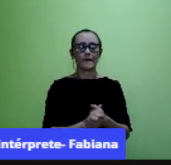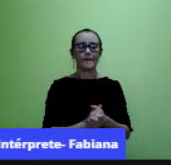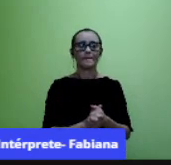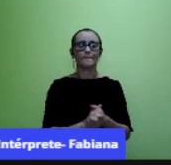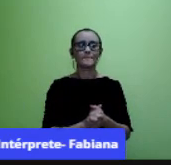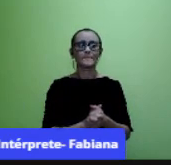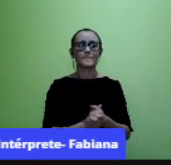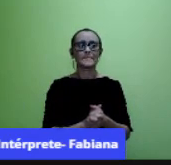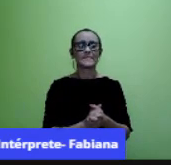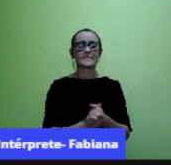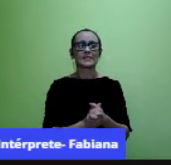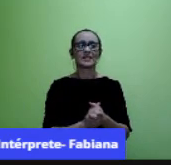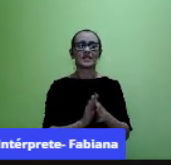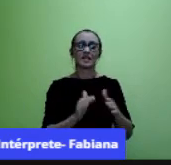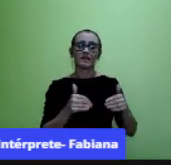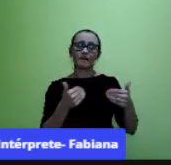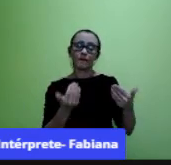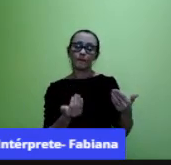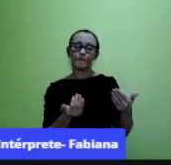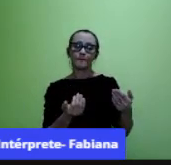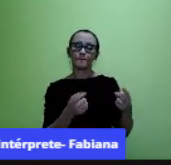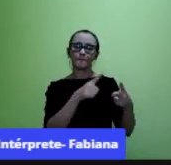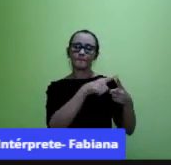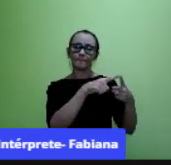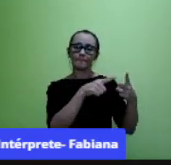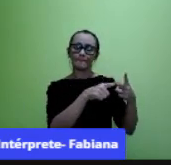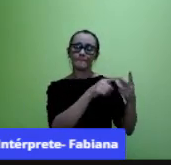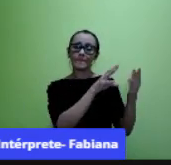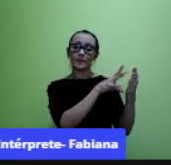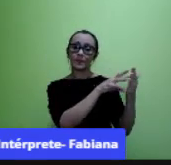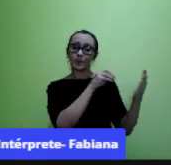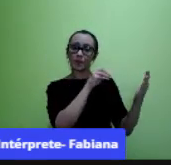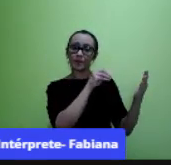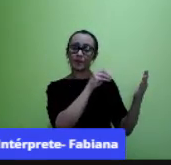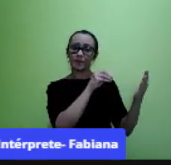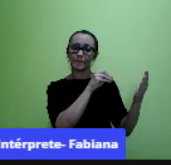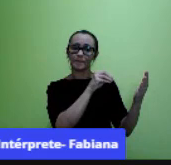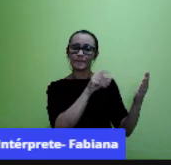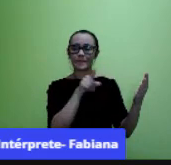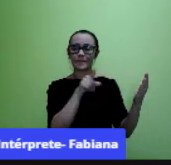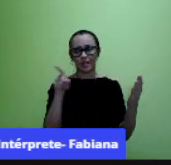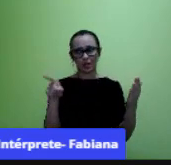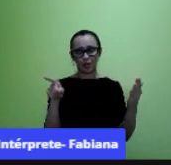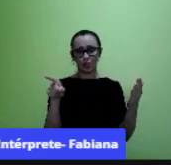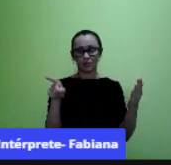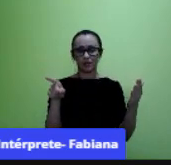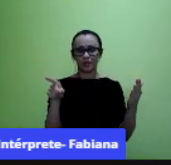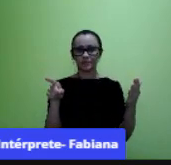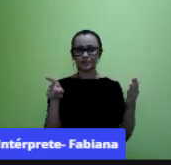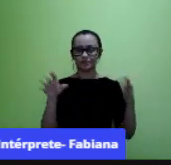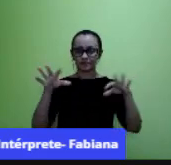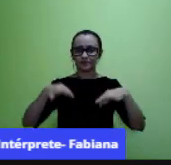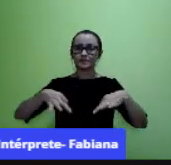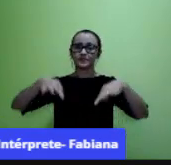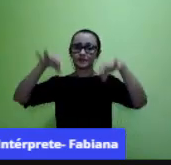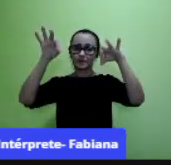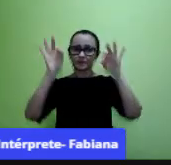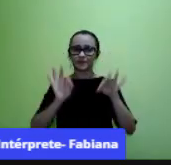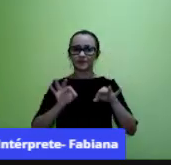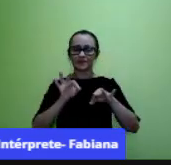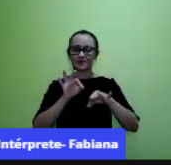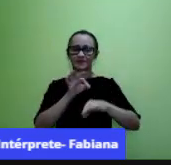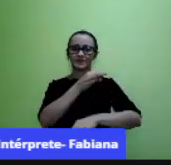Ó, então, eu trouxe aquelas 2, de imitar e a outra de colocar a toalha. Agora, aqui, de uma